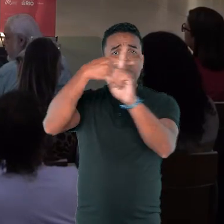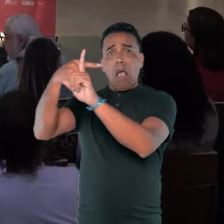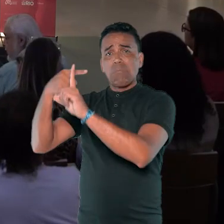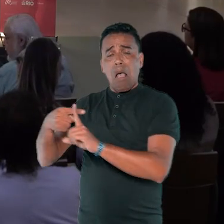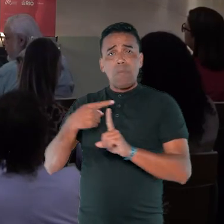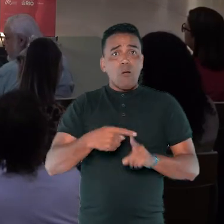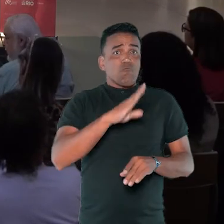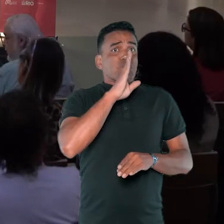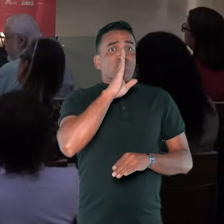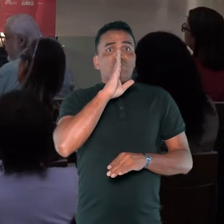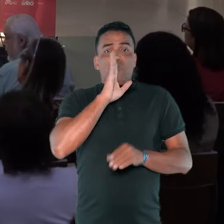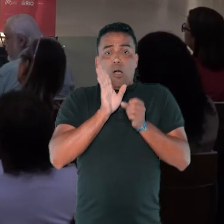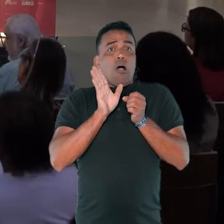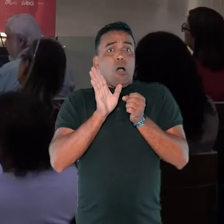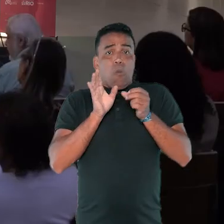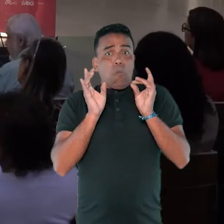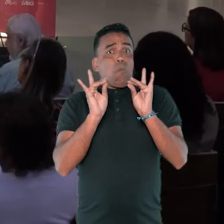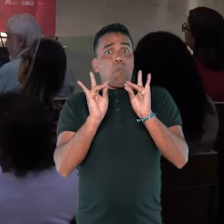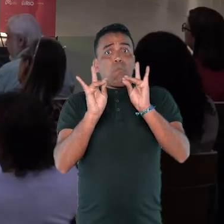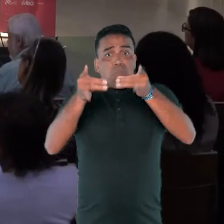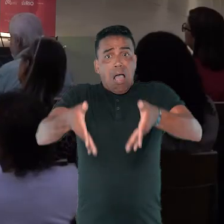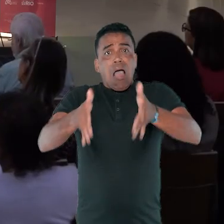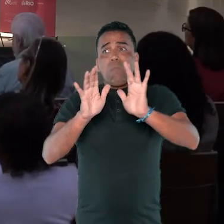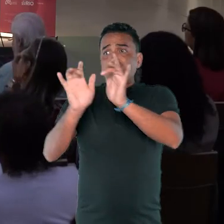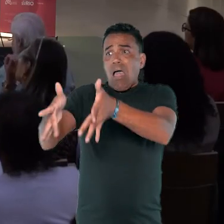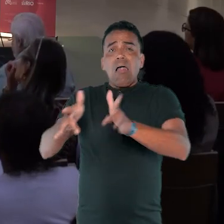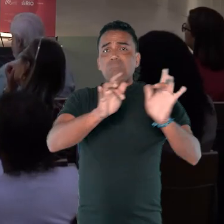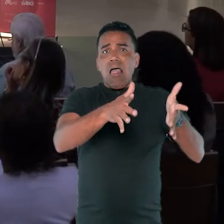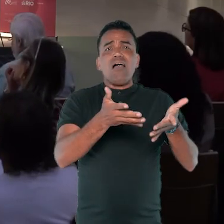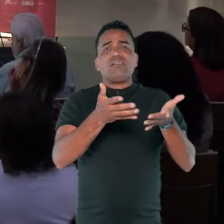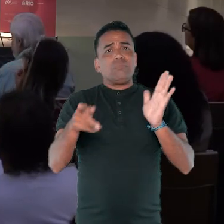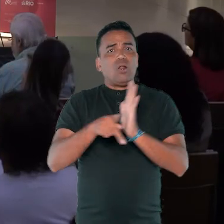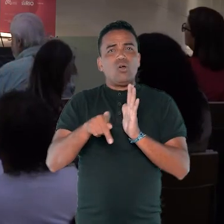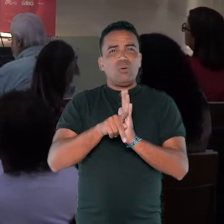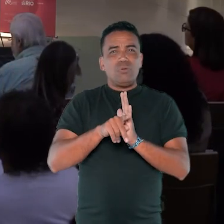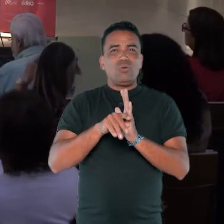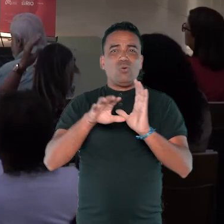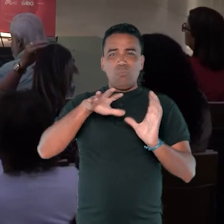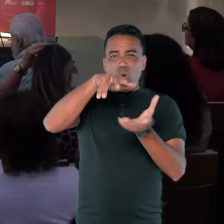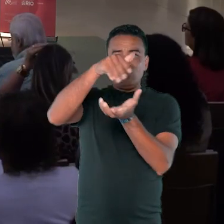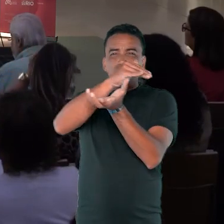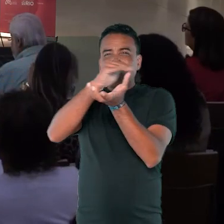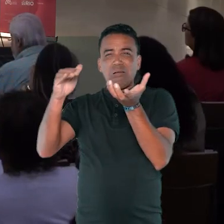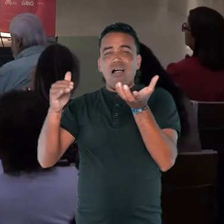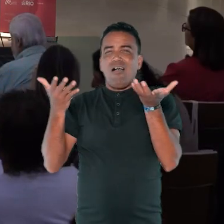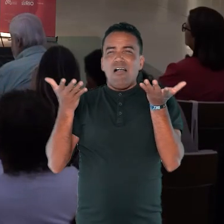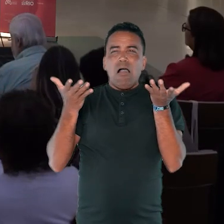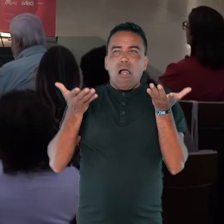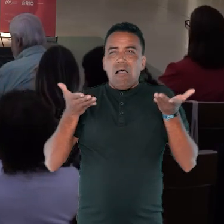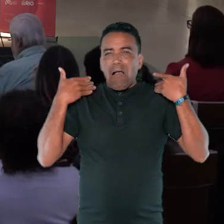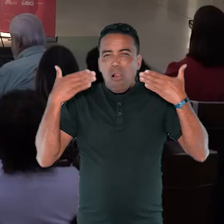ocultas. Vi-os pisando o palco da tropical tragédia, e por mais que os